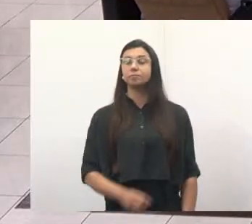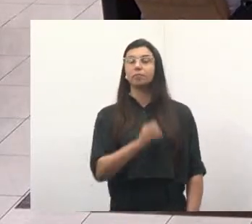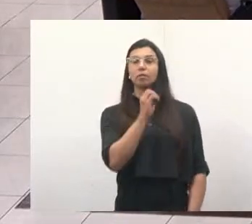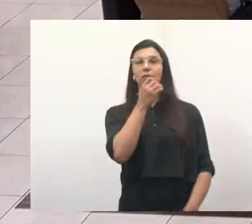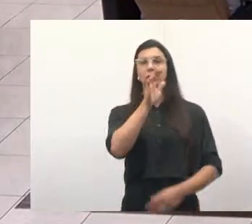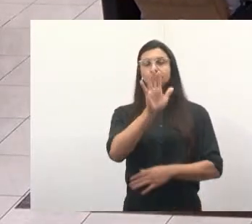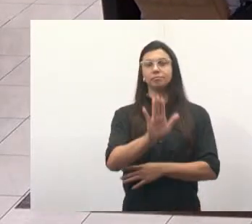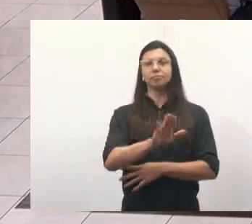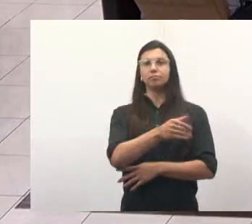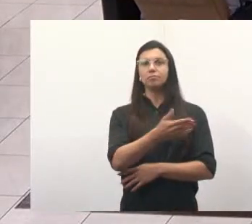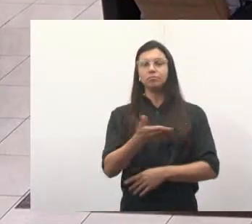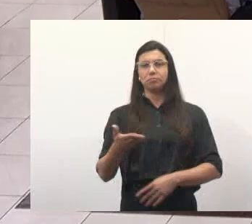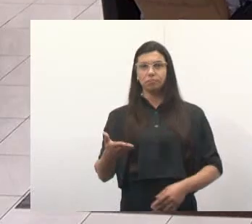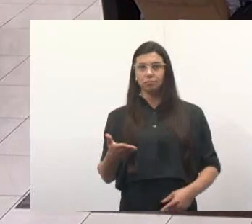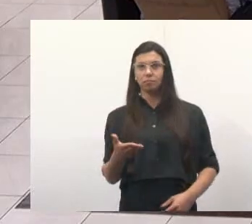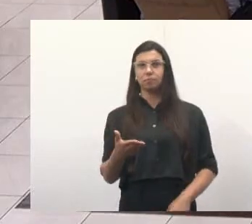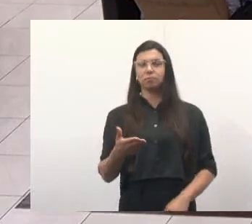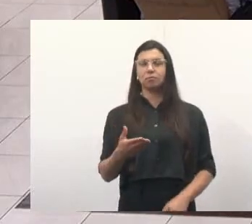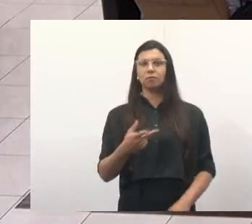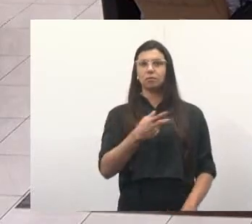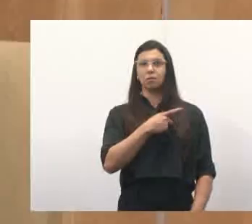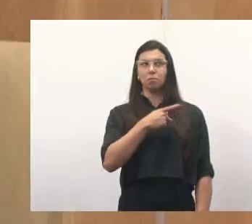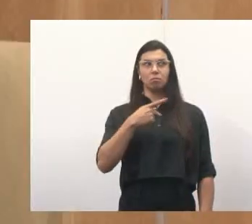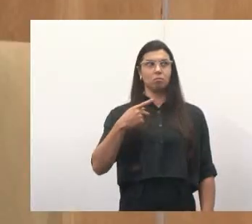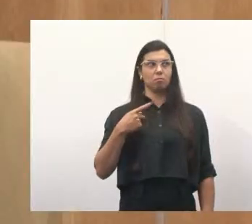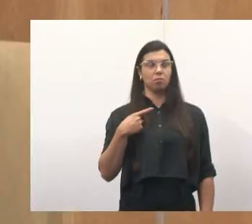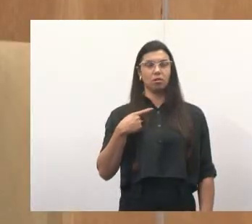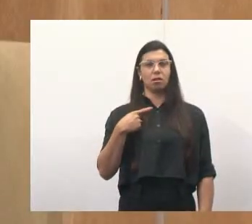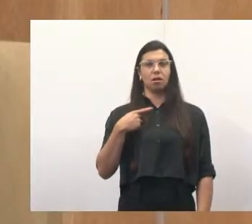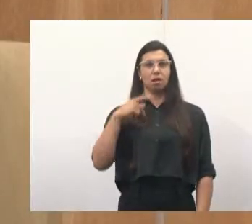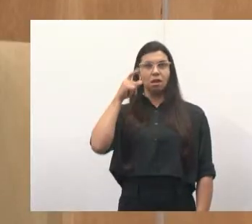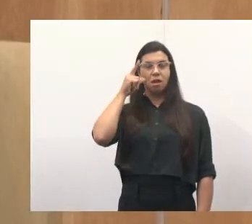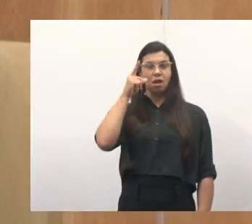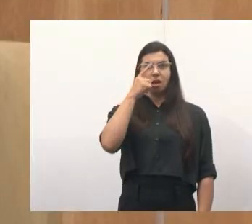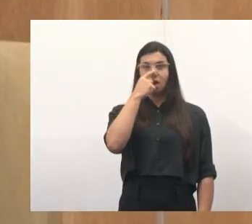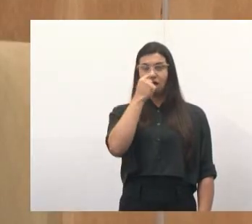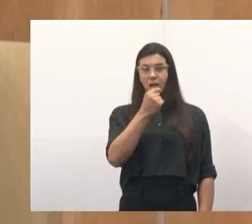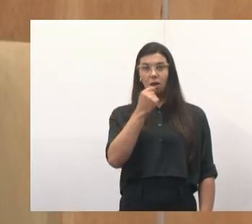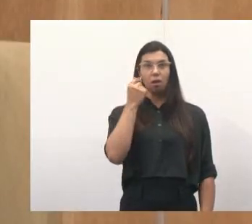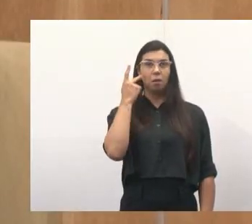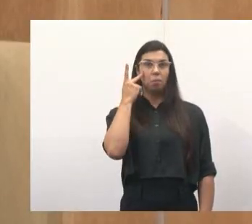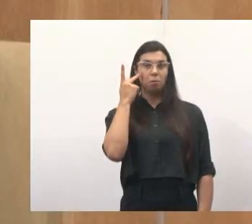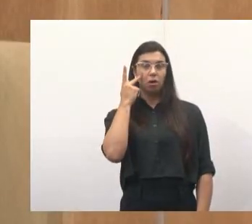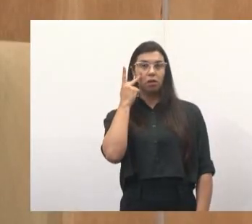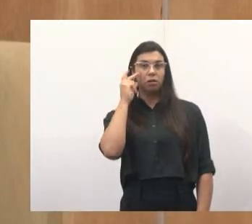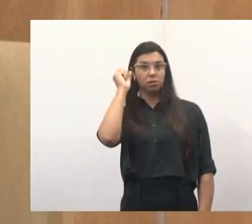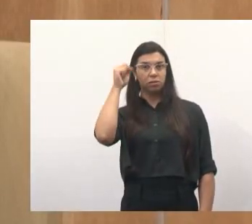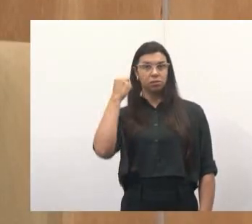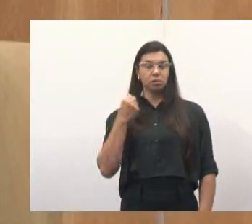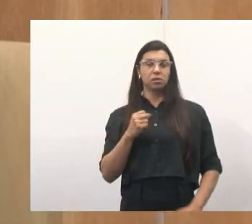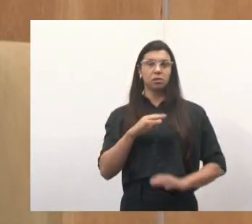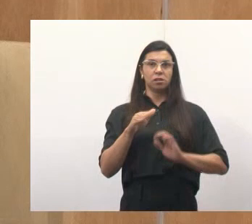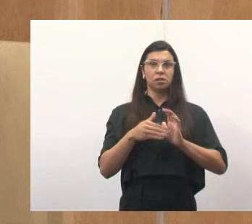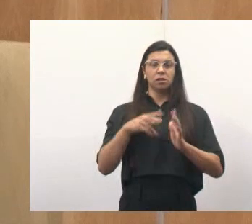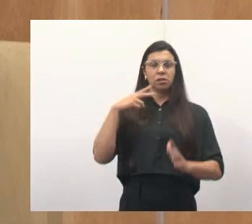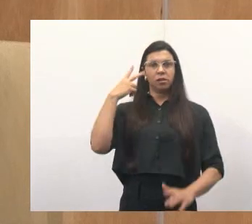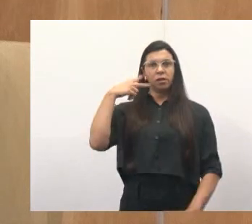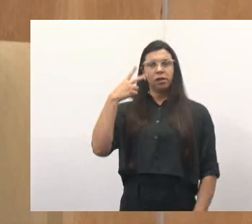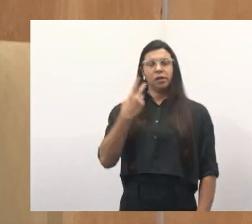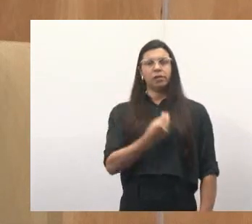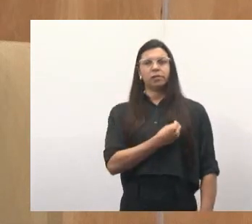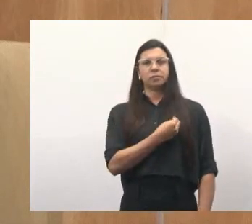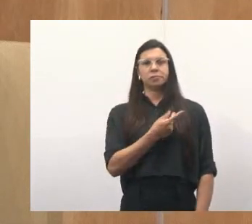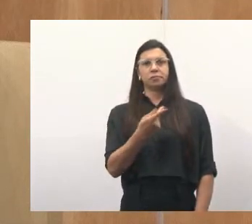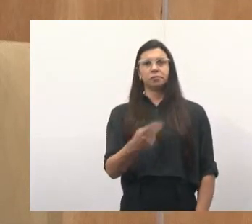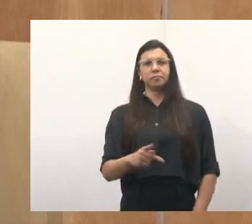Boa tarde a todos. Em nome do presidente Abner, Paulinho e Sônia, cumprimento todos os vereadores, todos os presentes aqui,